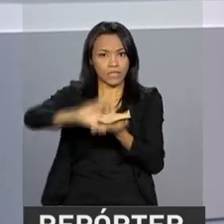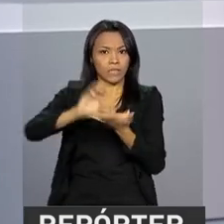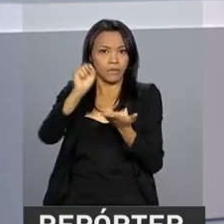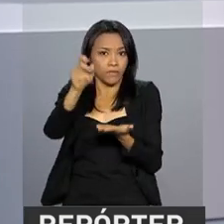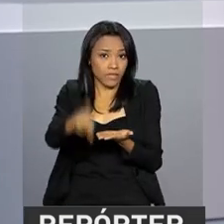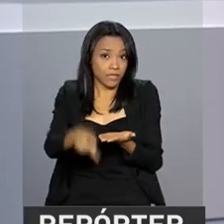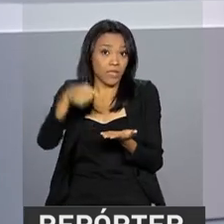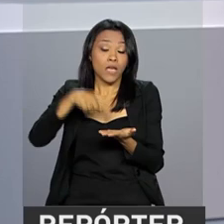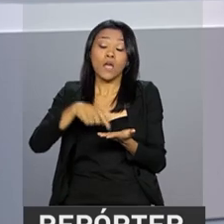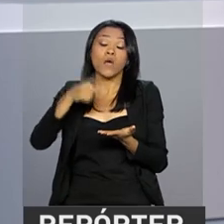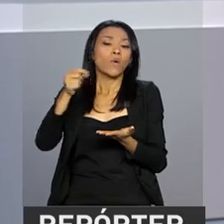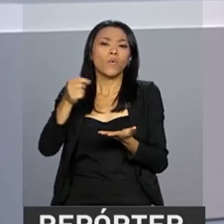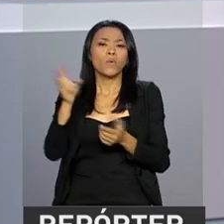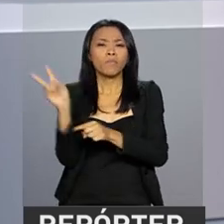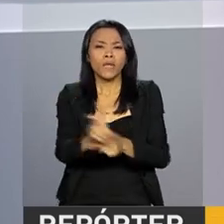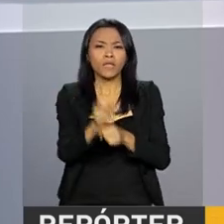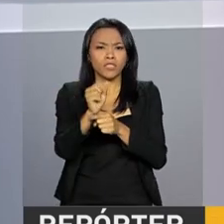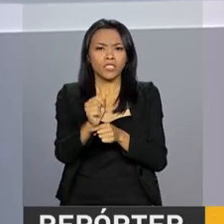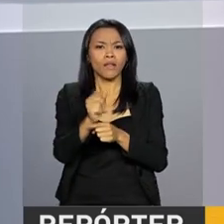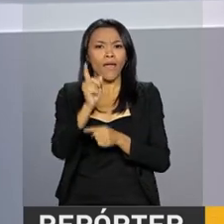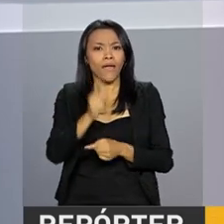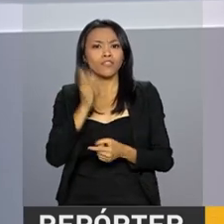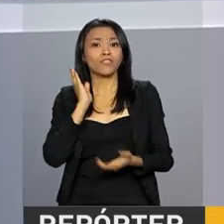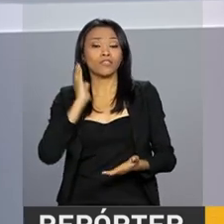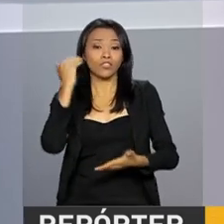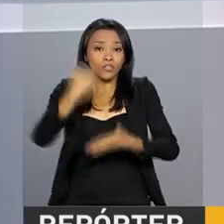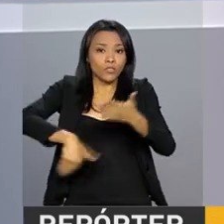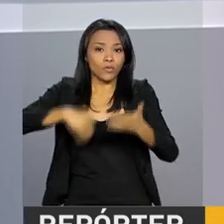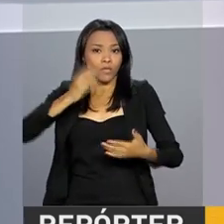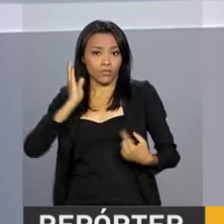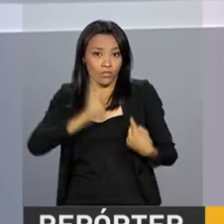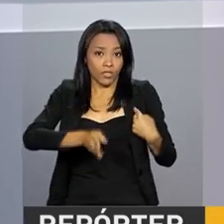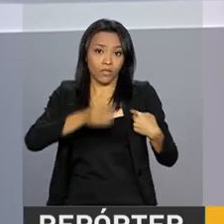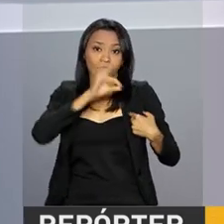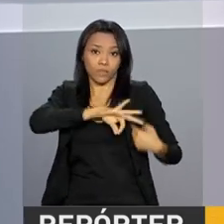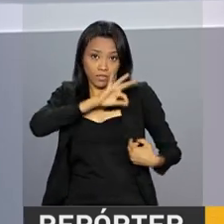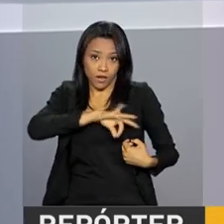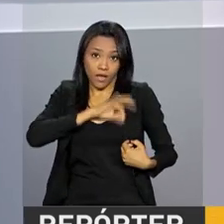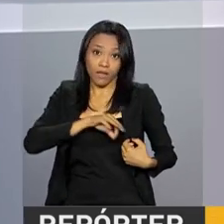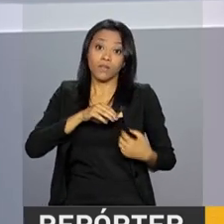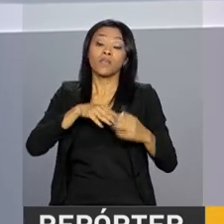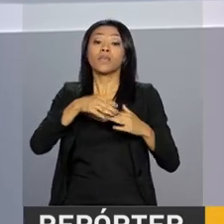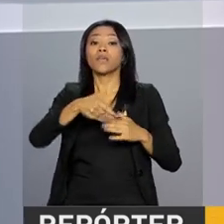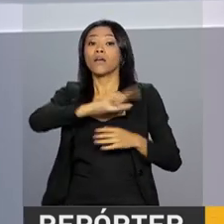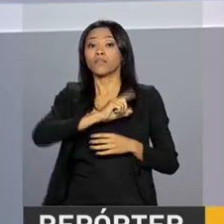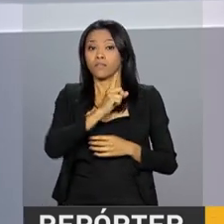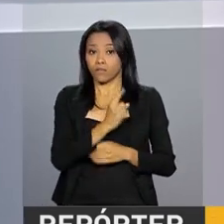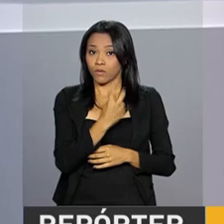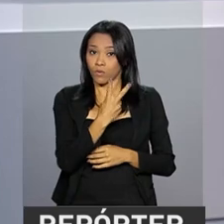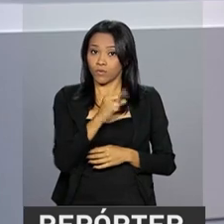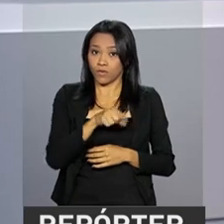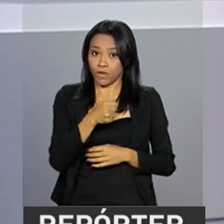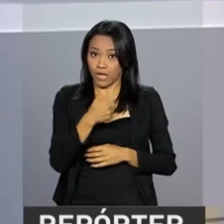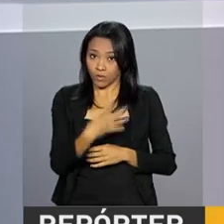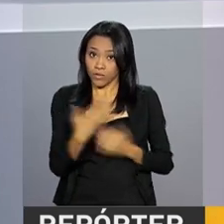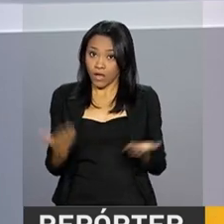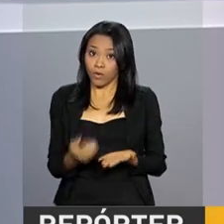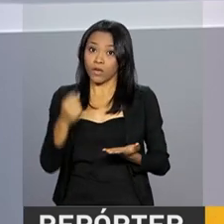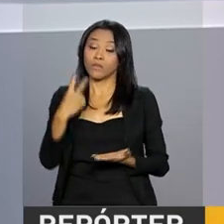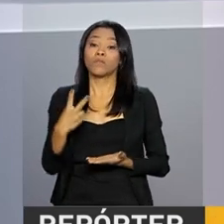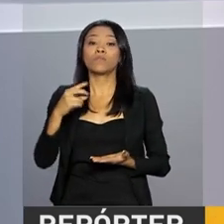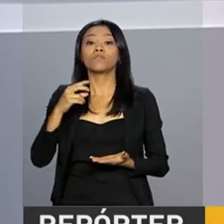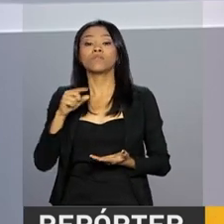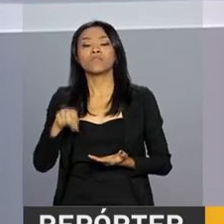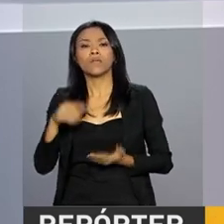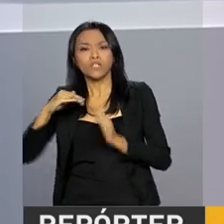aquele descontado diretamente do salário cai de 2,14 para 2,08 por cento já nas operações realizadas pelo